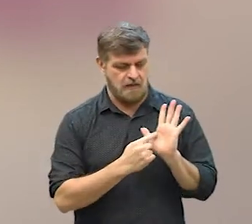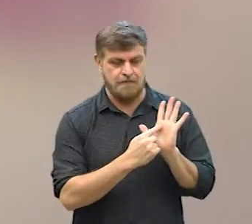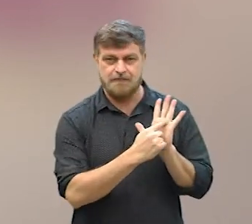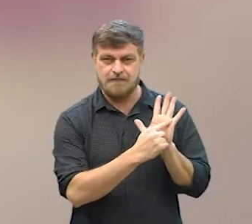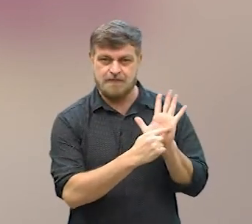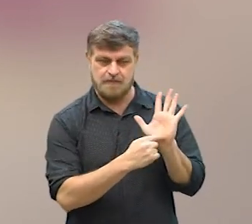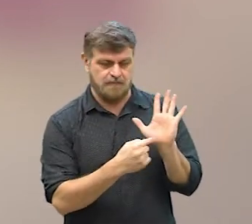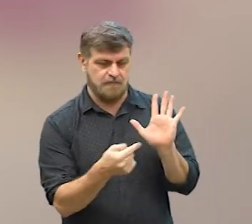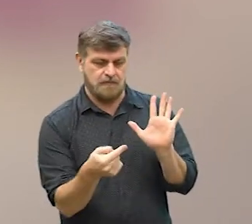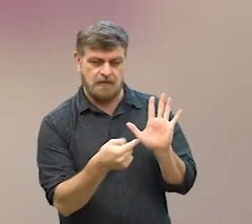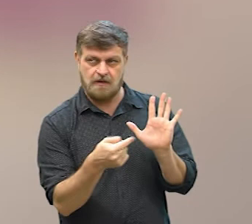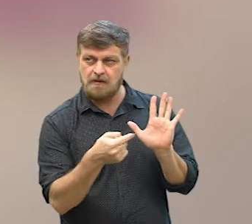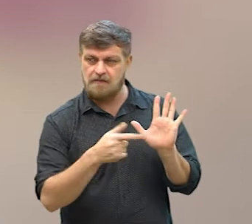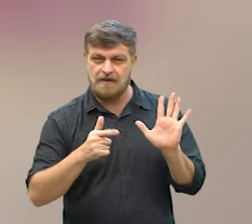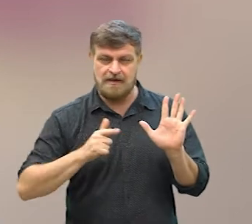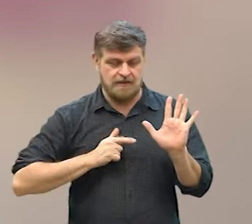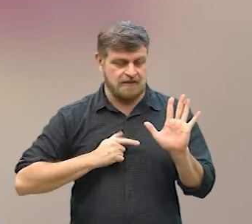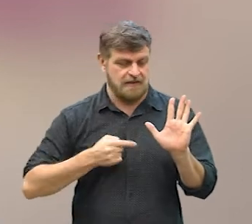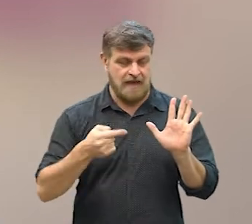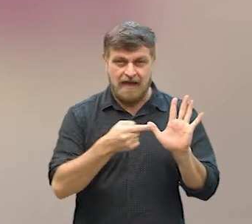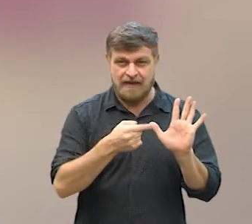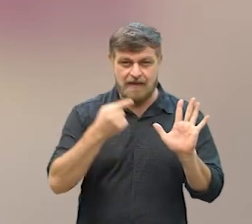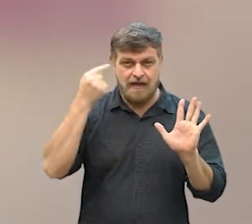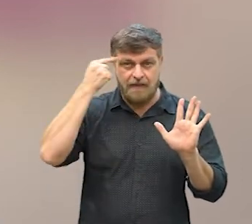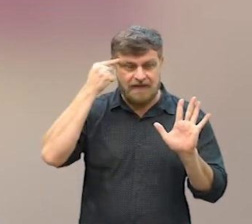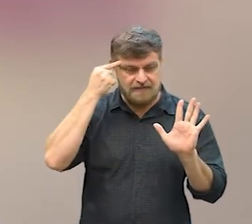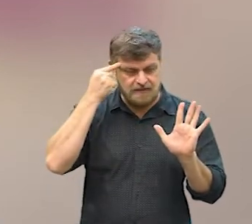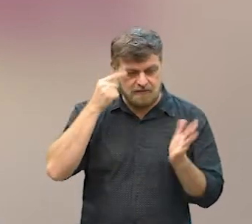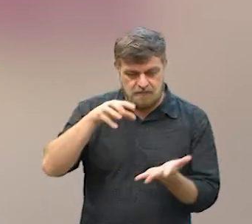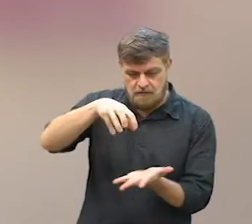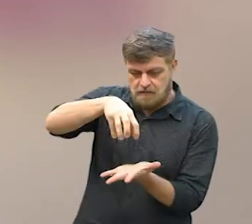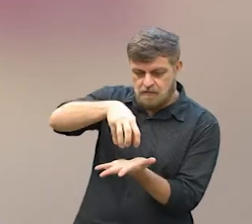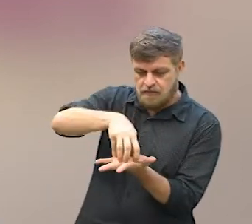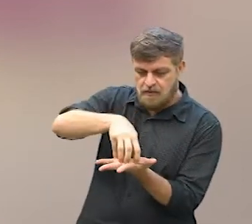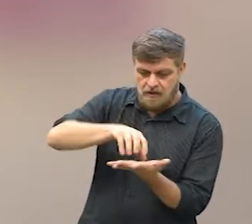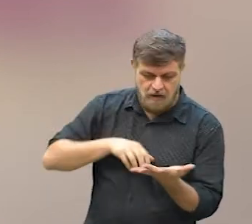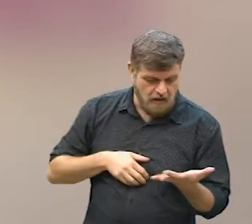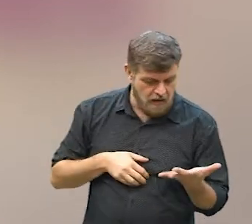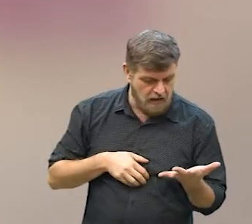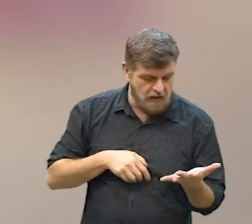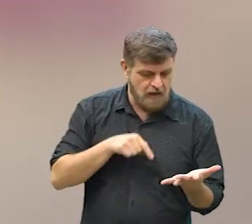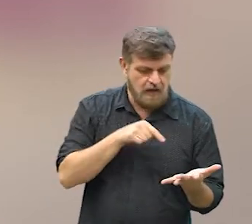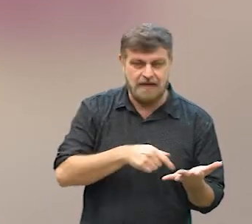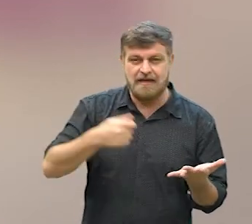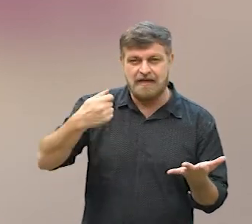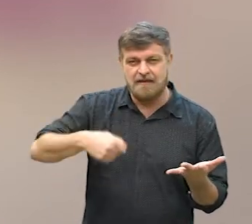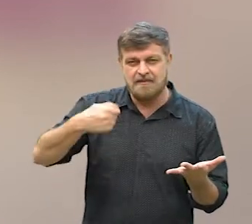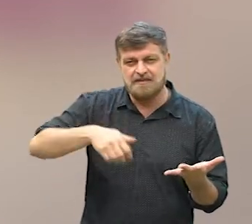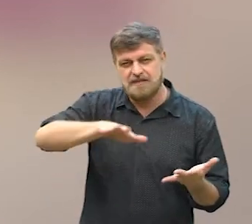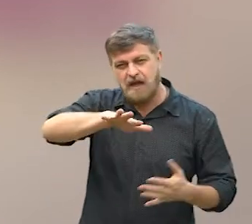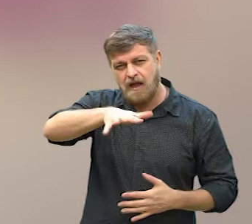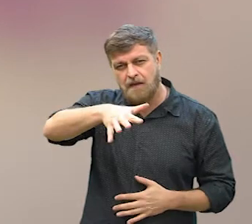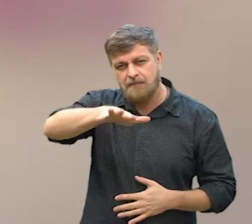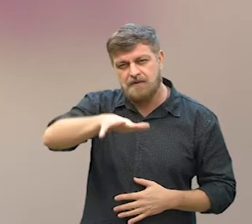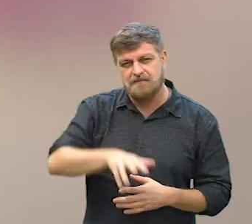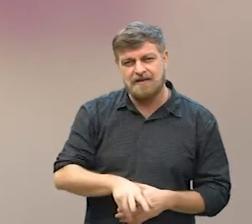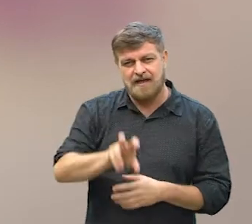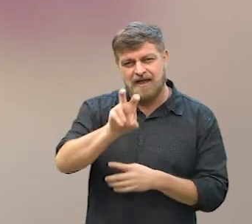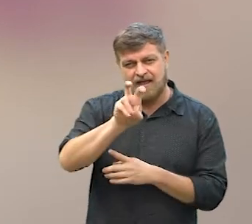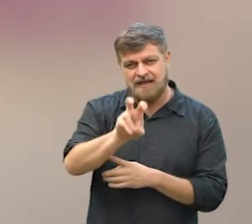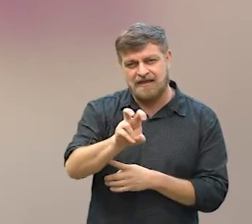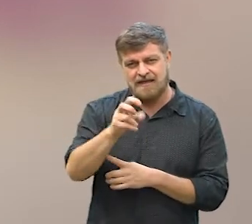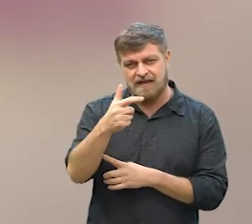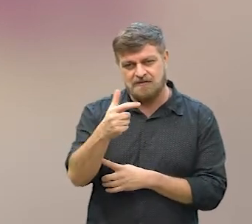sua mão. Você pega essa região aqui, é a quantidade suficiente para o seu organismo. Então, dá em torno aí de